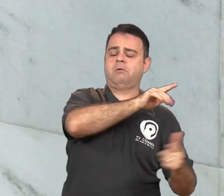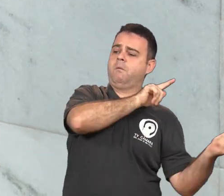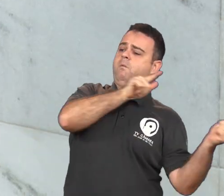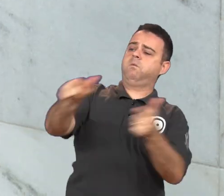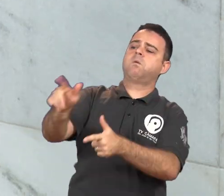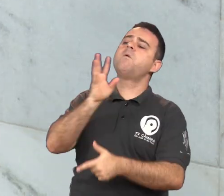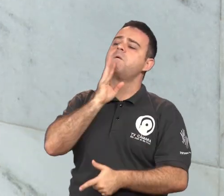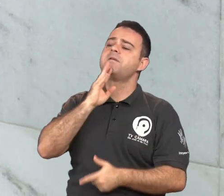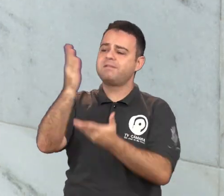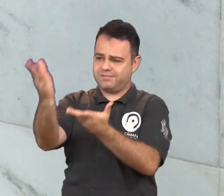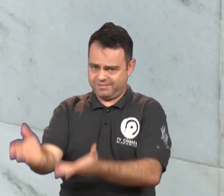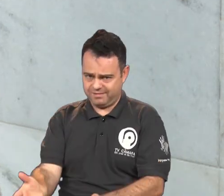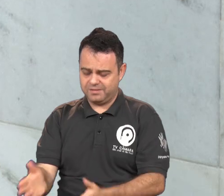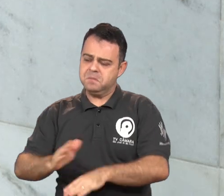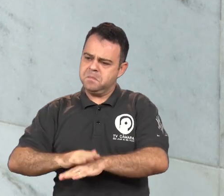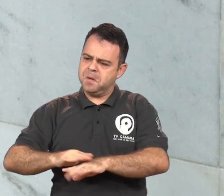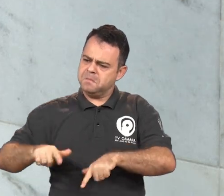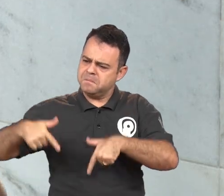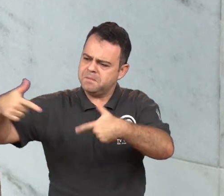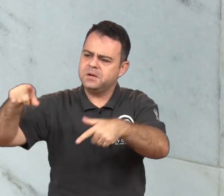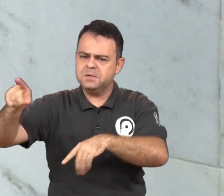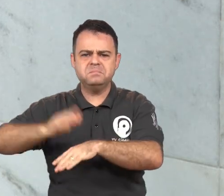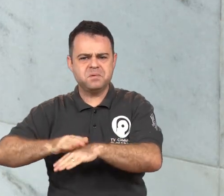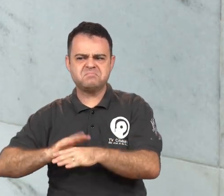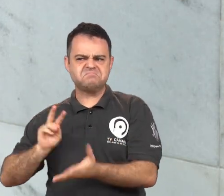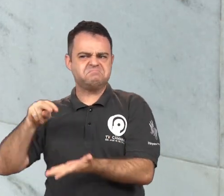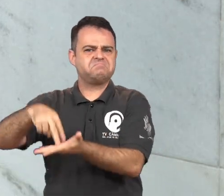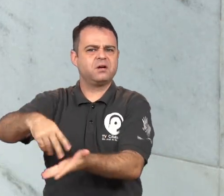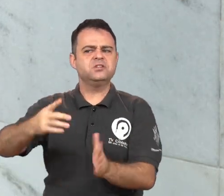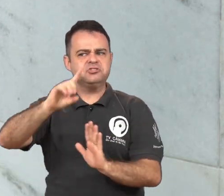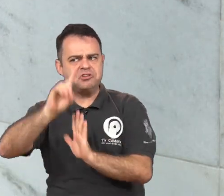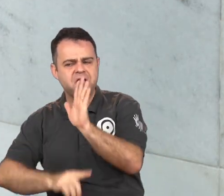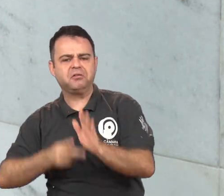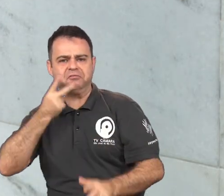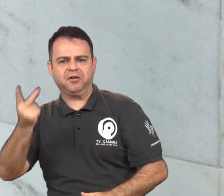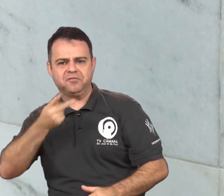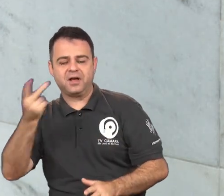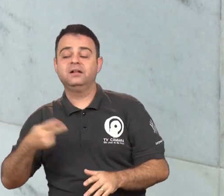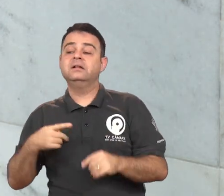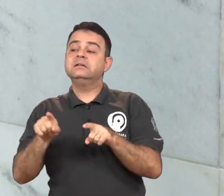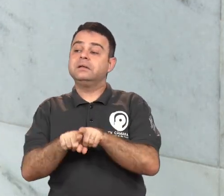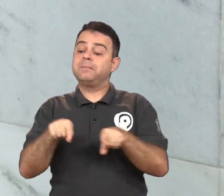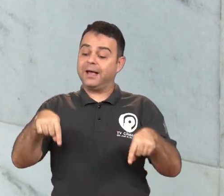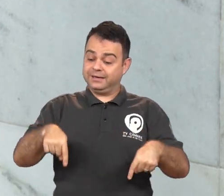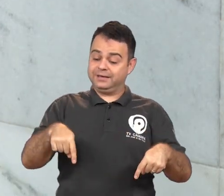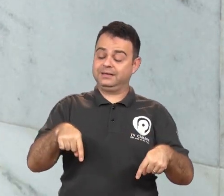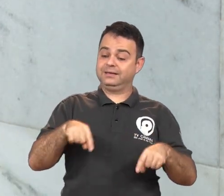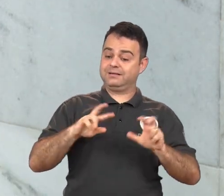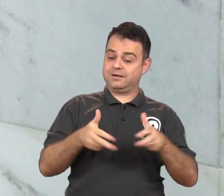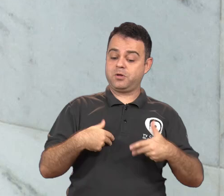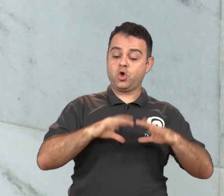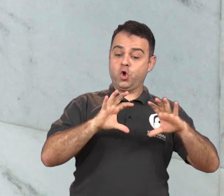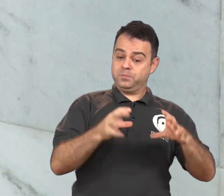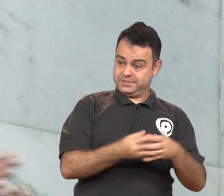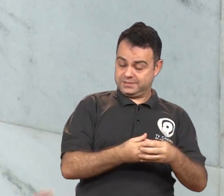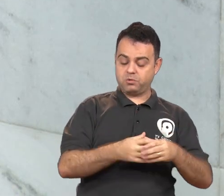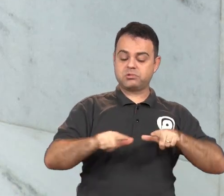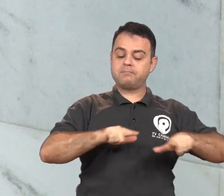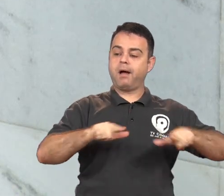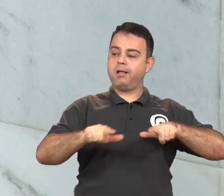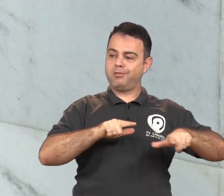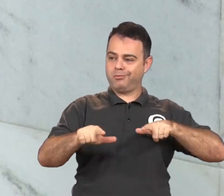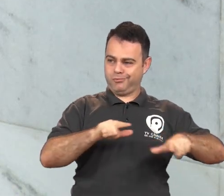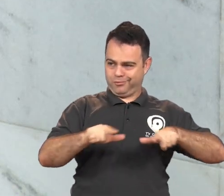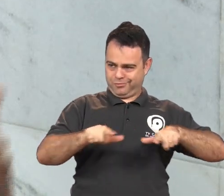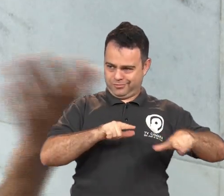trabalhadores desse segmento. E aqui na Câmara também, porque a senhora é presidente da Comissão do Emprego e do Trabalho, defendendo aí